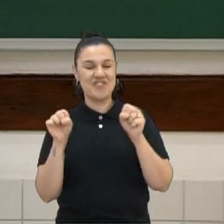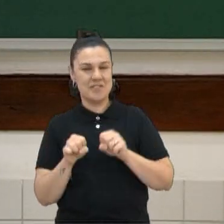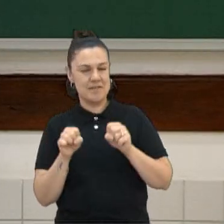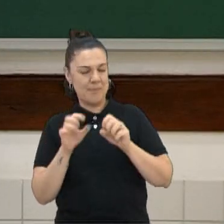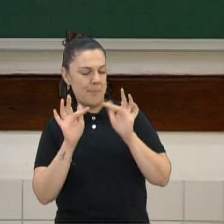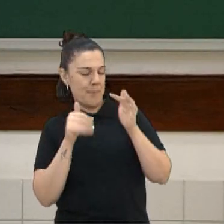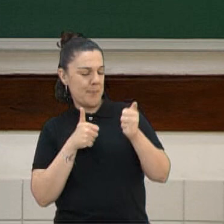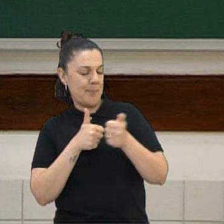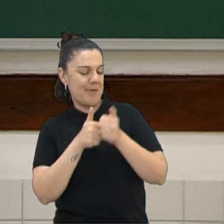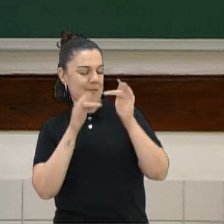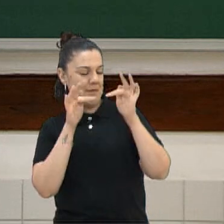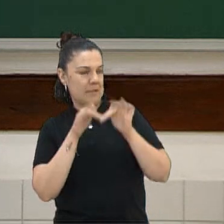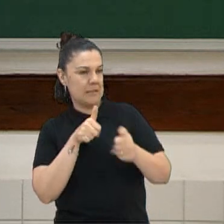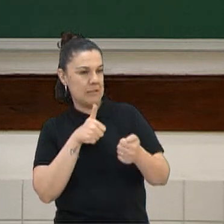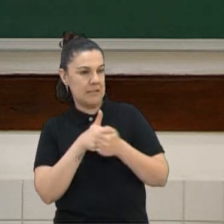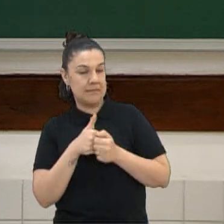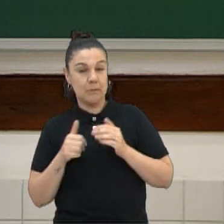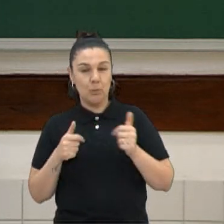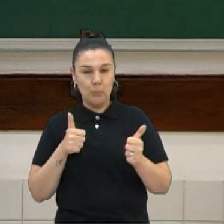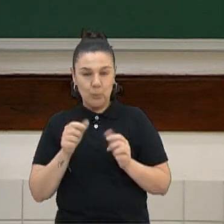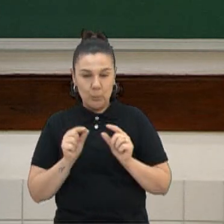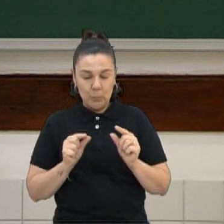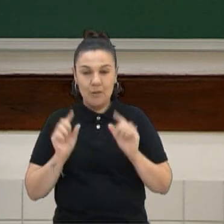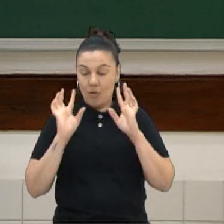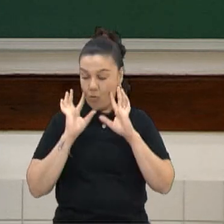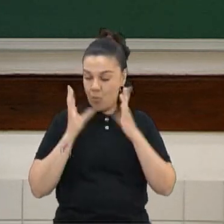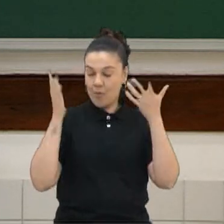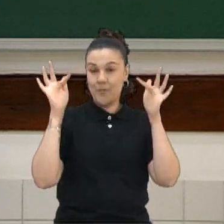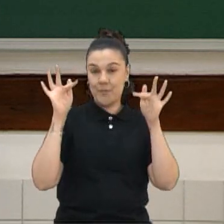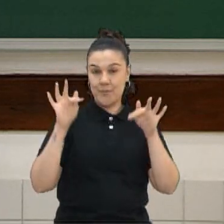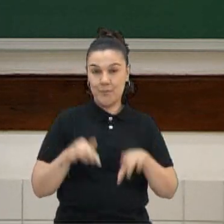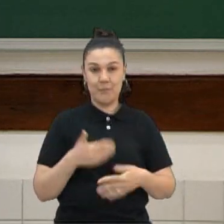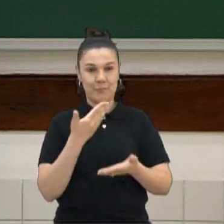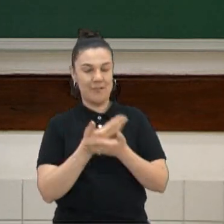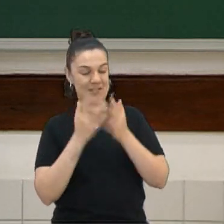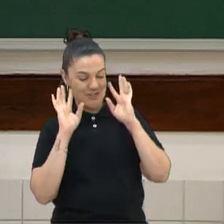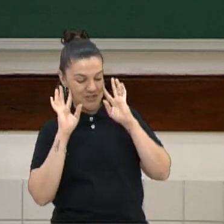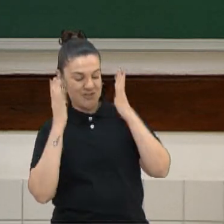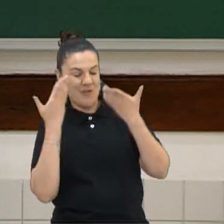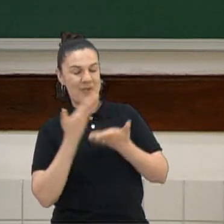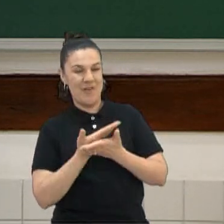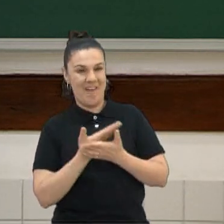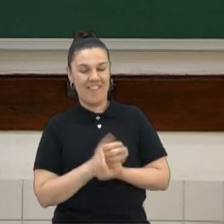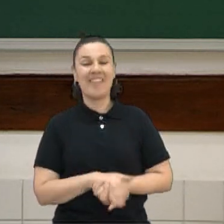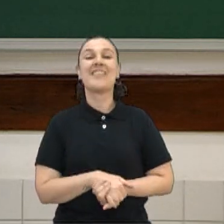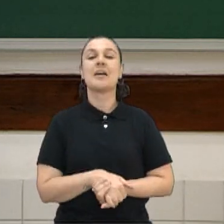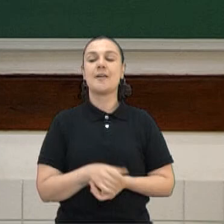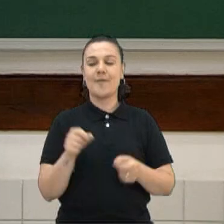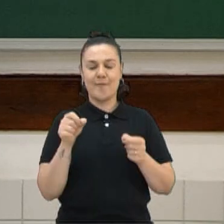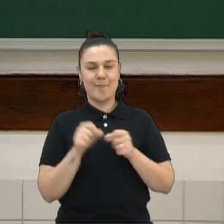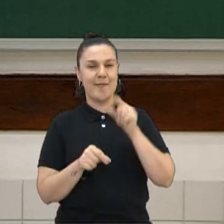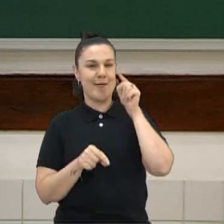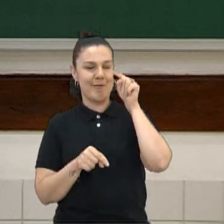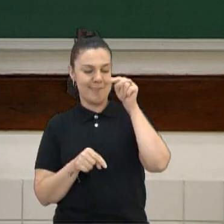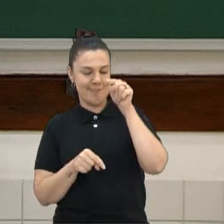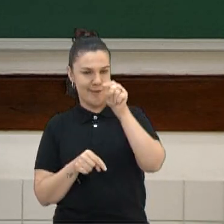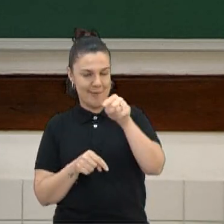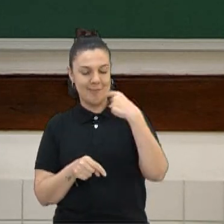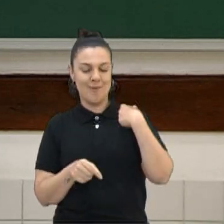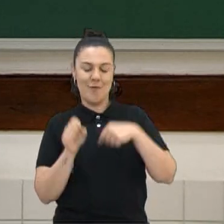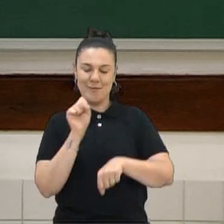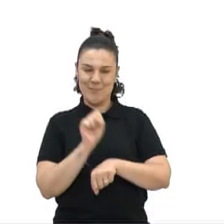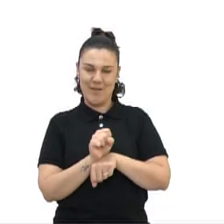Tá acabando, estamos ali, ó. Ali para comemorar mais uma aula, mais esse show juntos, né? Faz aí que eu tô